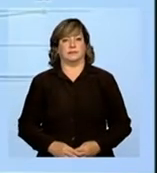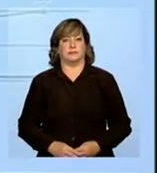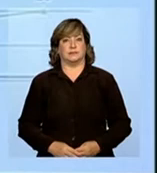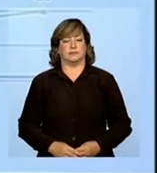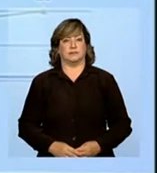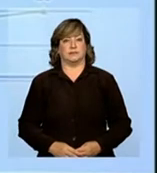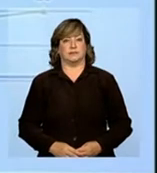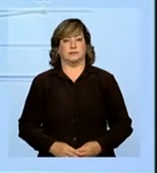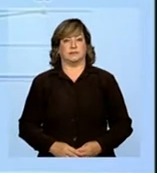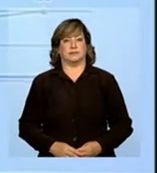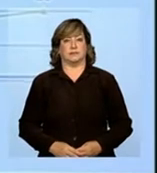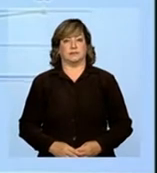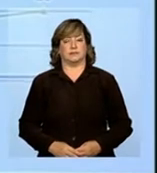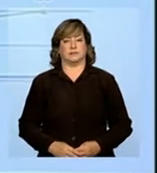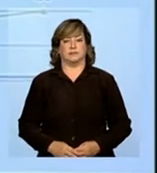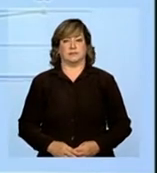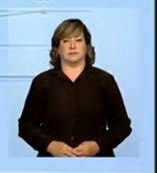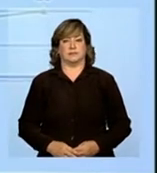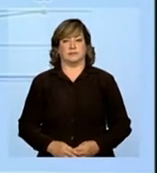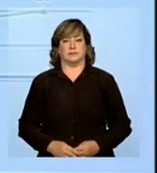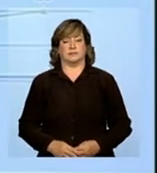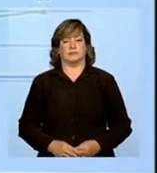é é